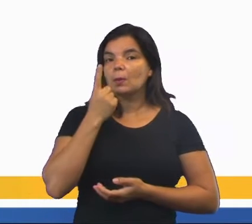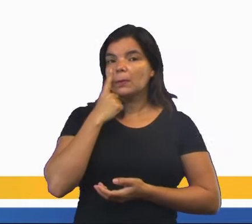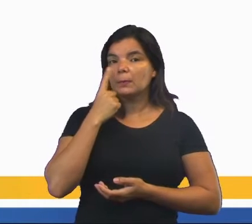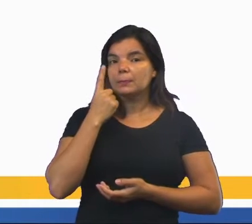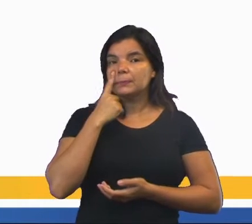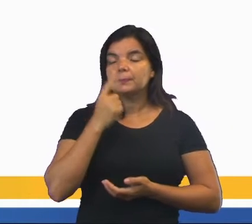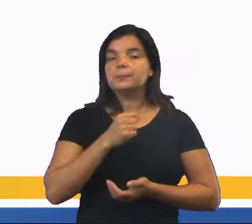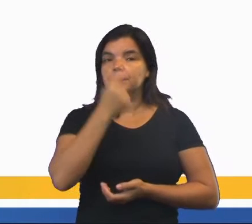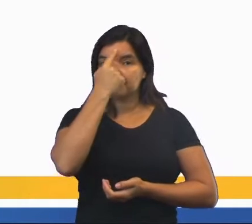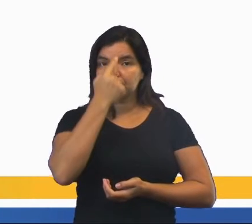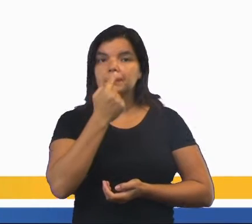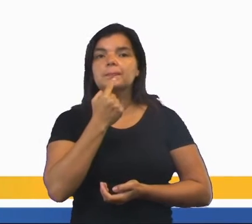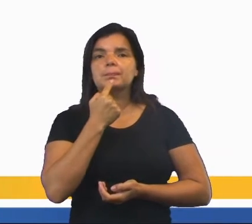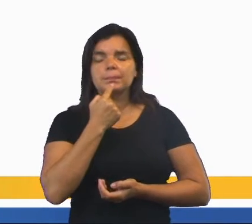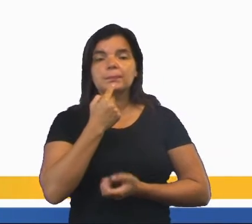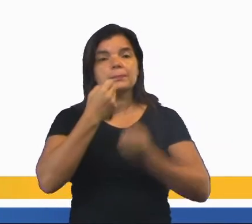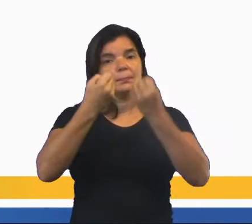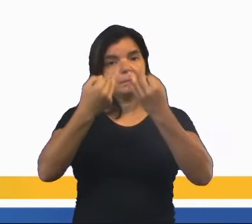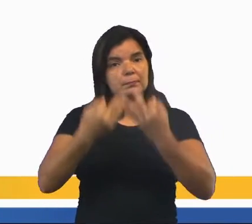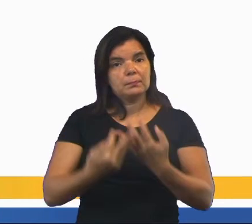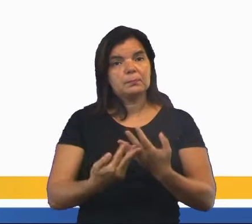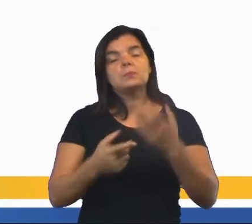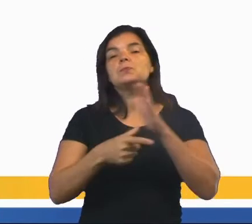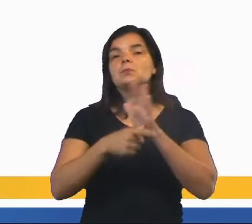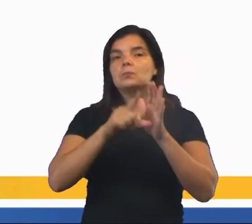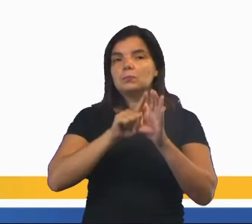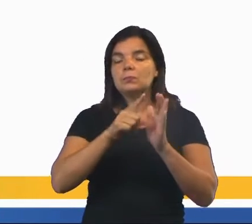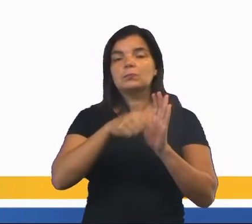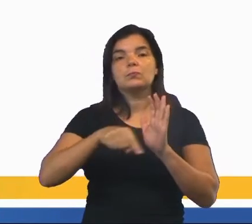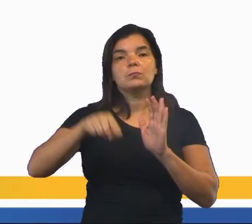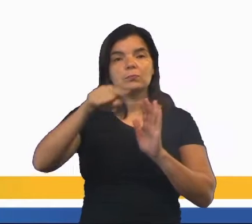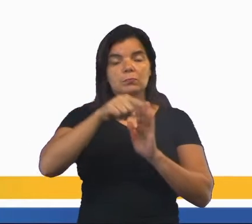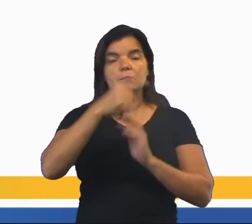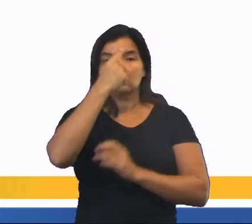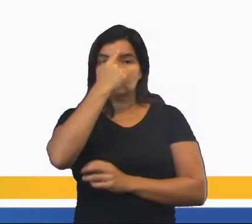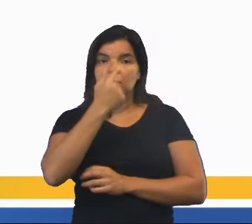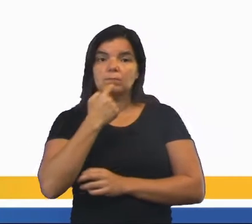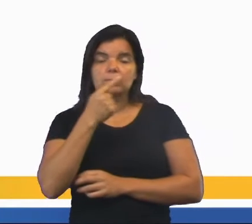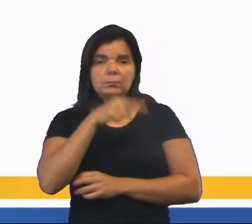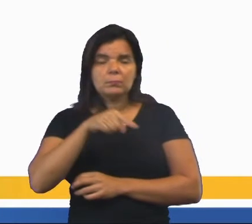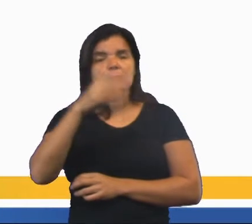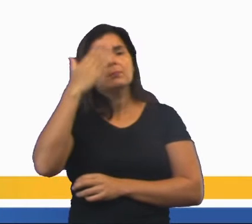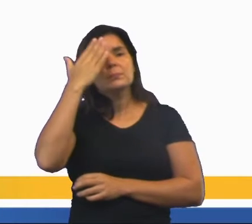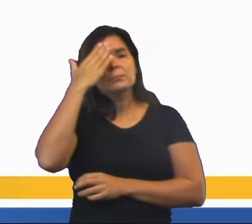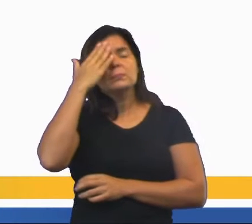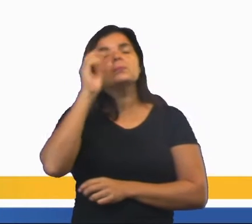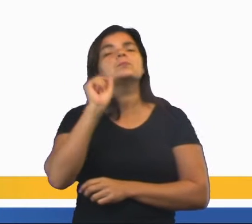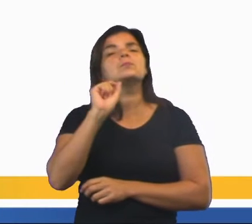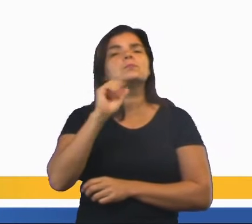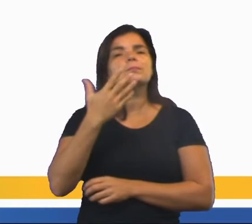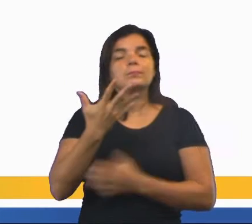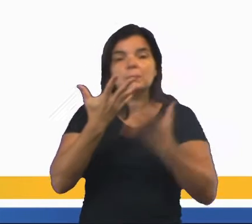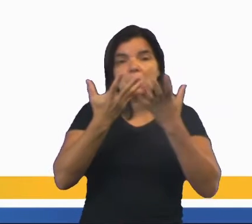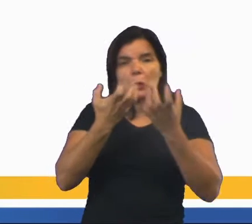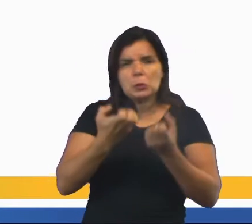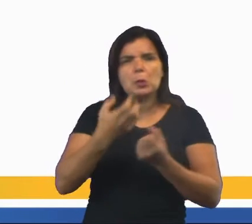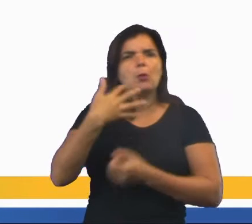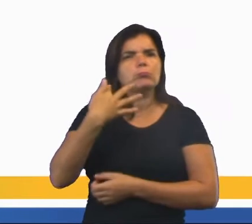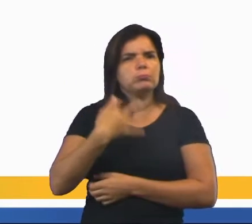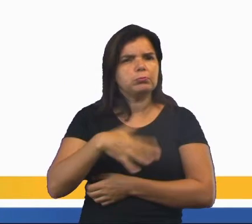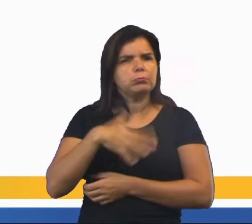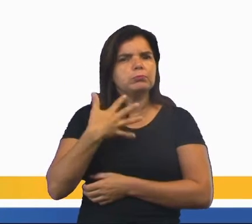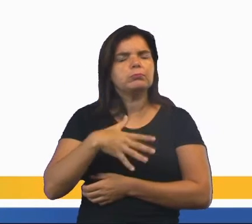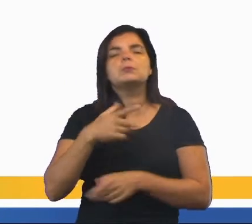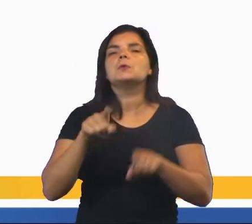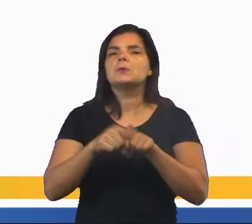Observem essa imagem. Como eu falava anteriormente, eu trouxe aqui para vocês essa imagem para vocês entenderem o que seria uma seca severa. Você